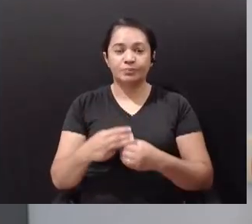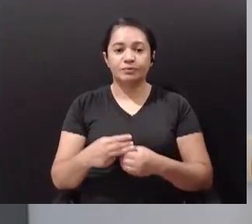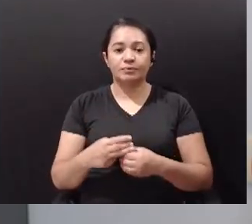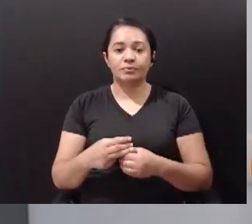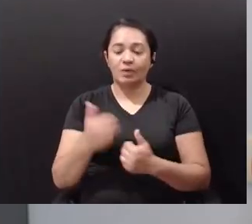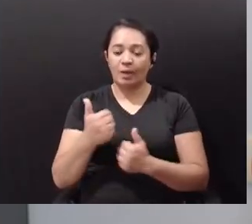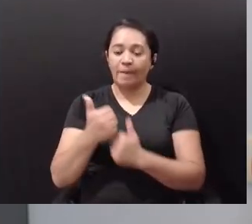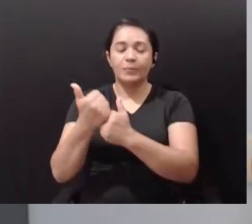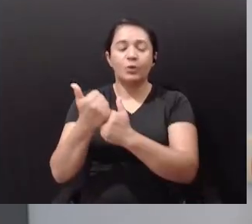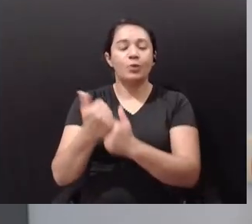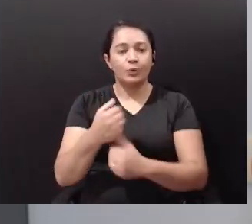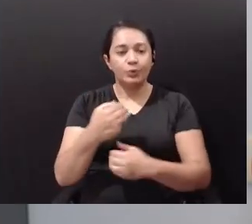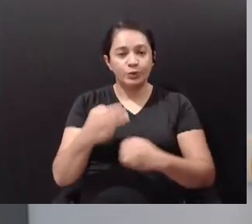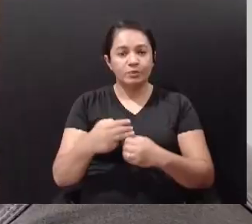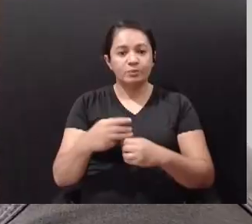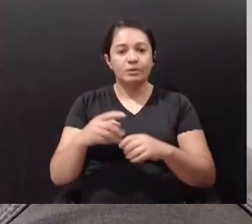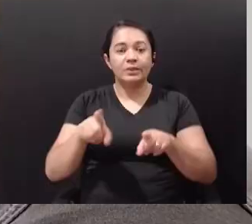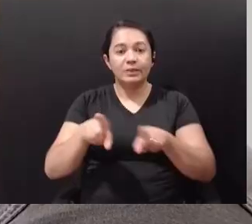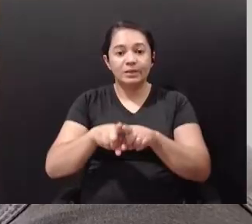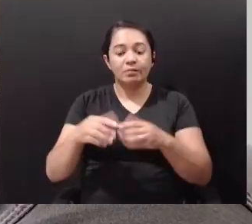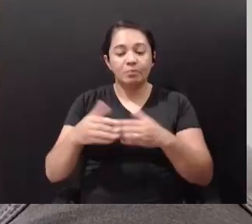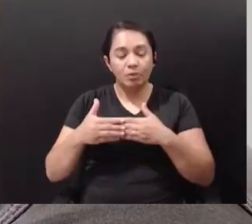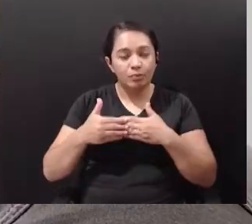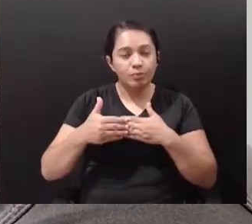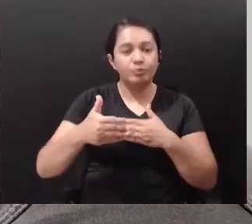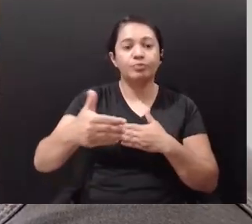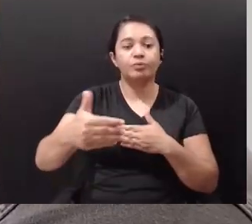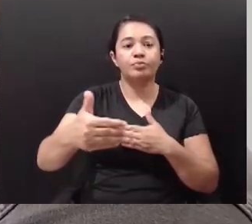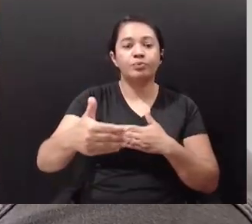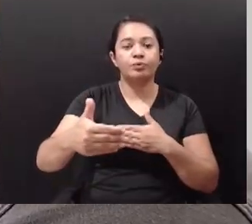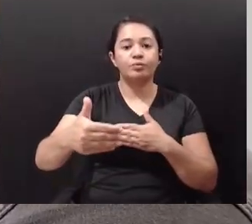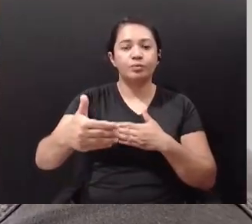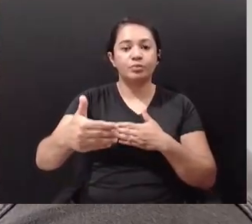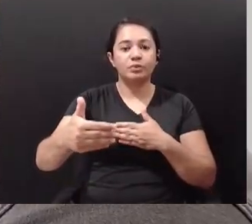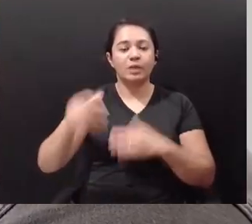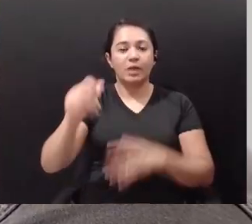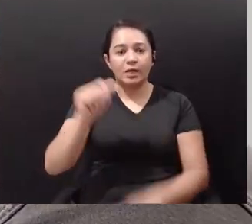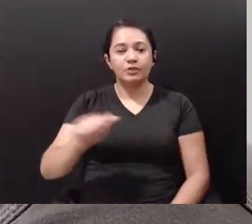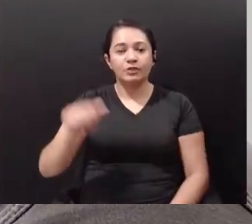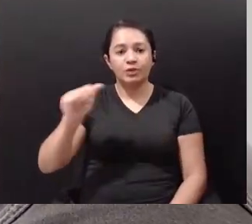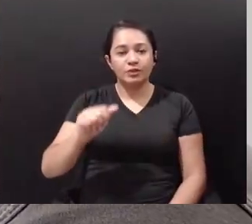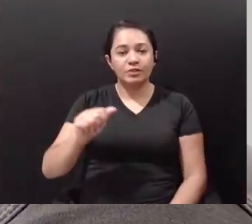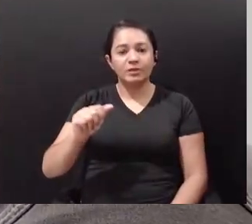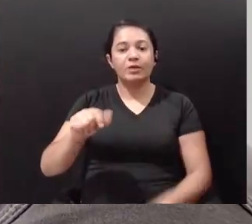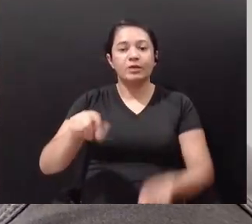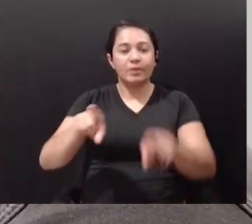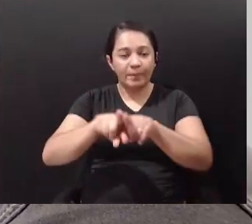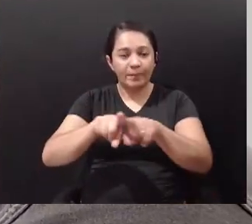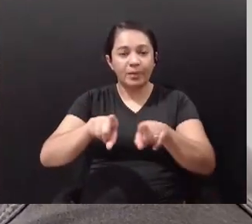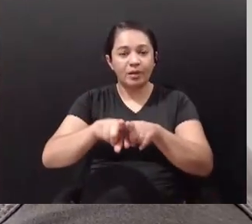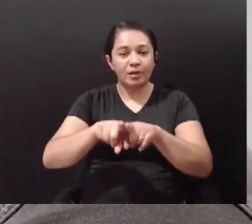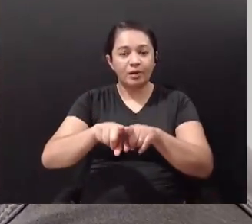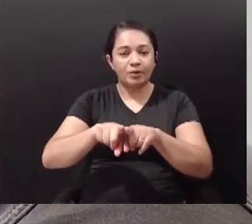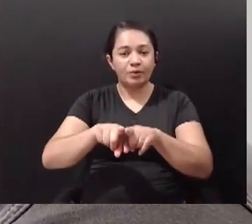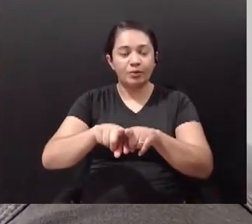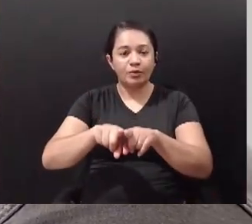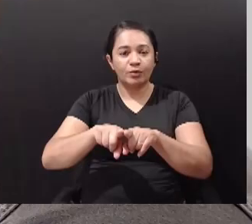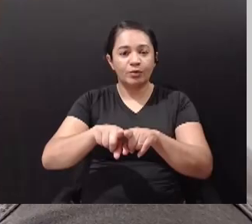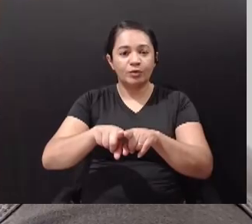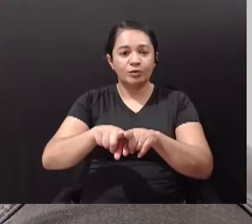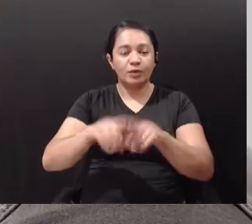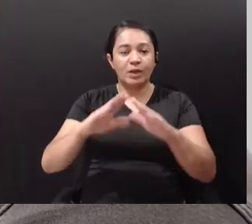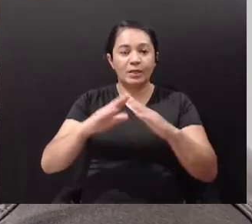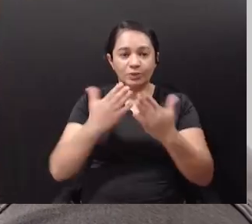município, e mais para frente a Associação Culto à Ciência passou o colégio também